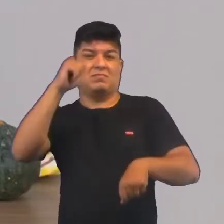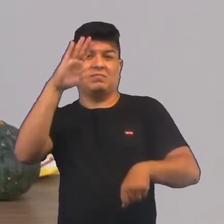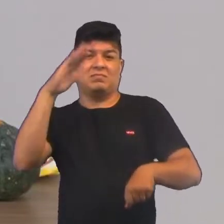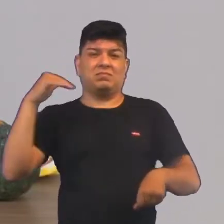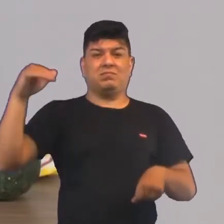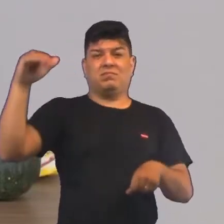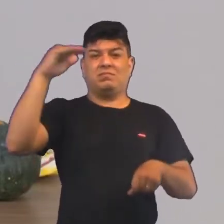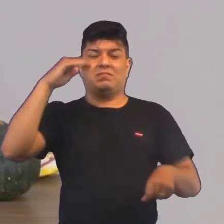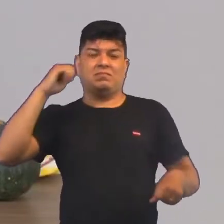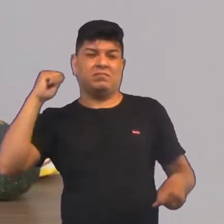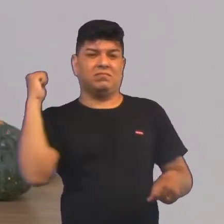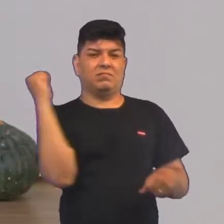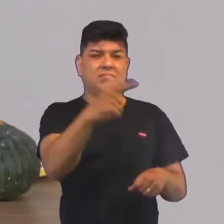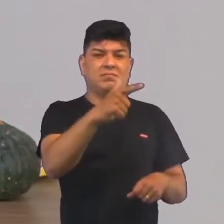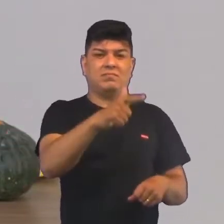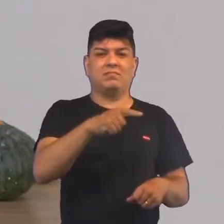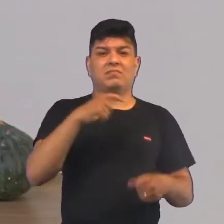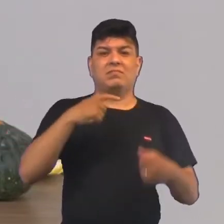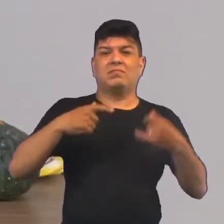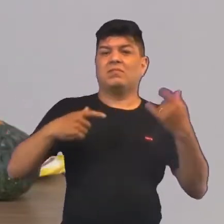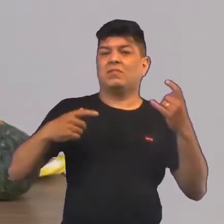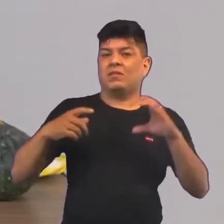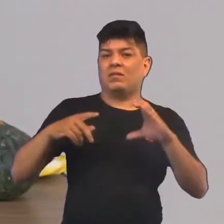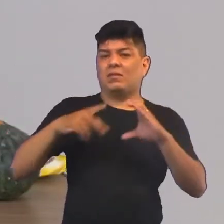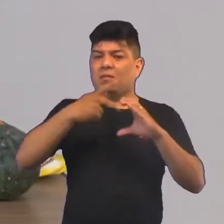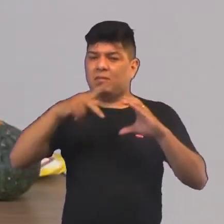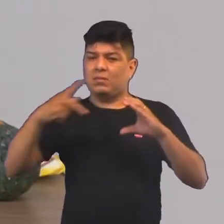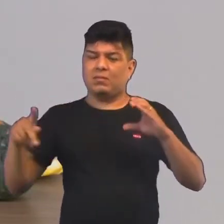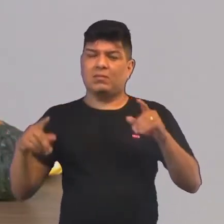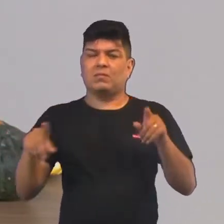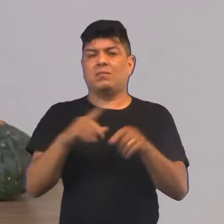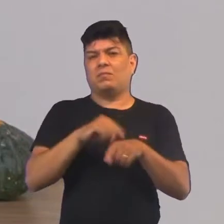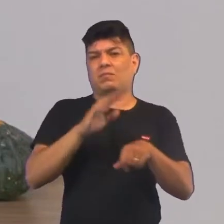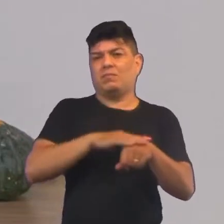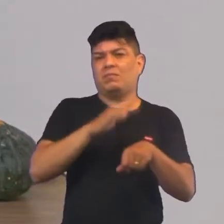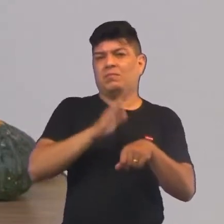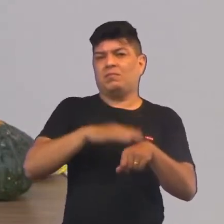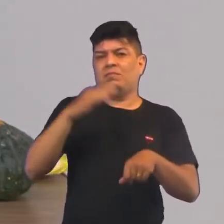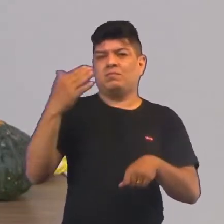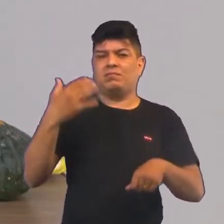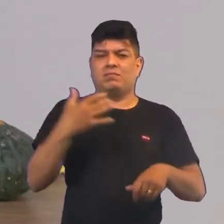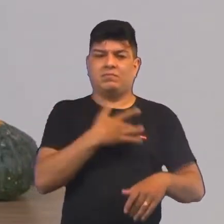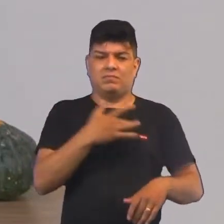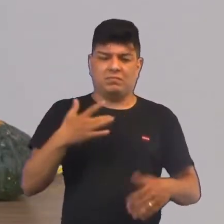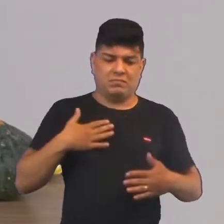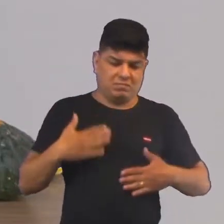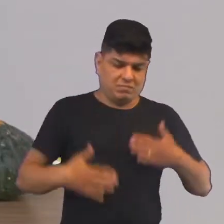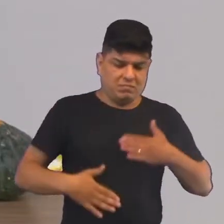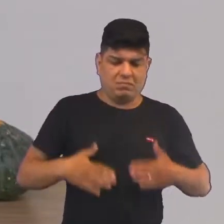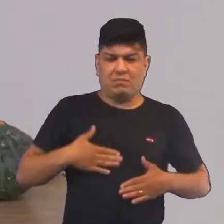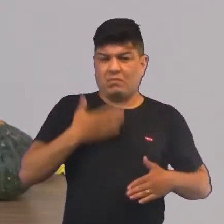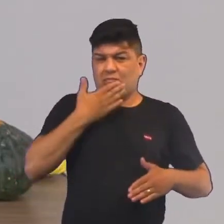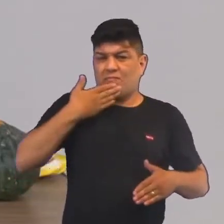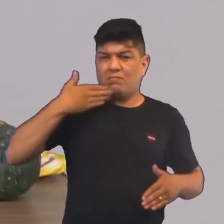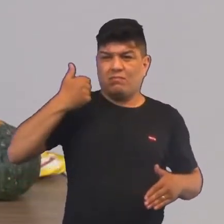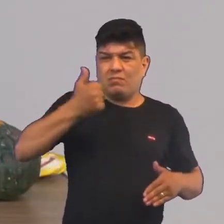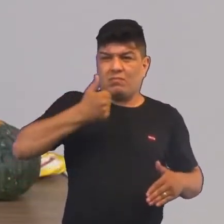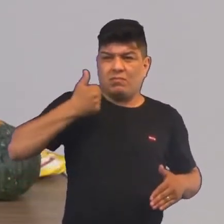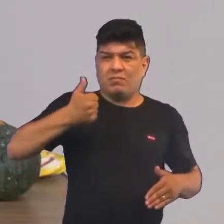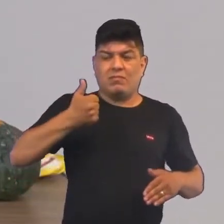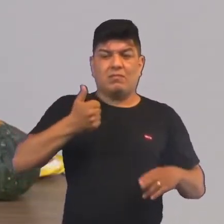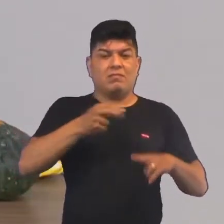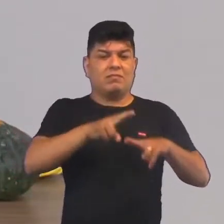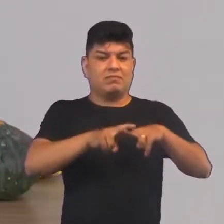outro. Dizia que tinha mais proteína, dizia que era mais importante para o funcionamento do corpo.